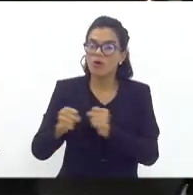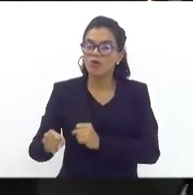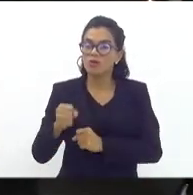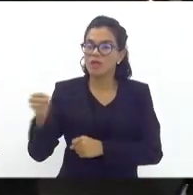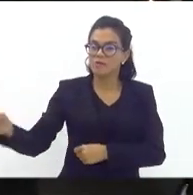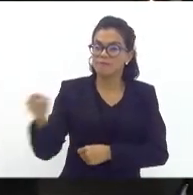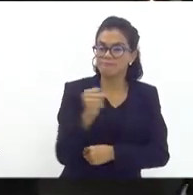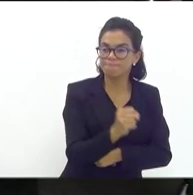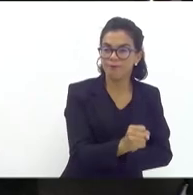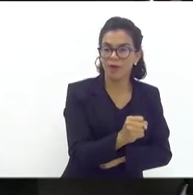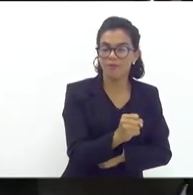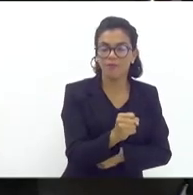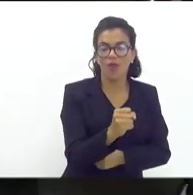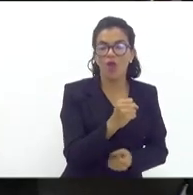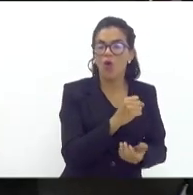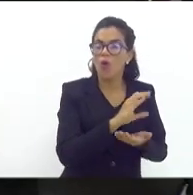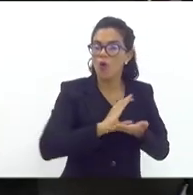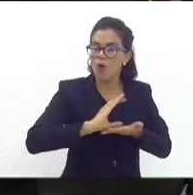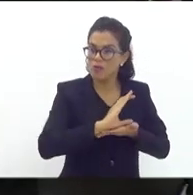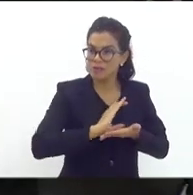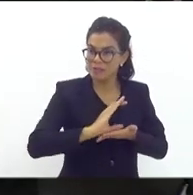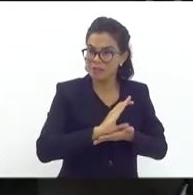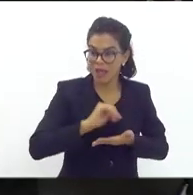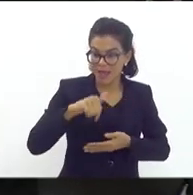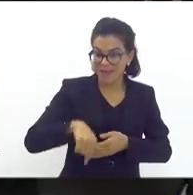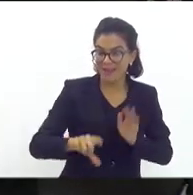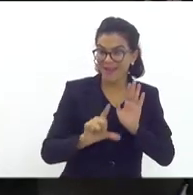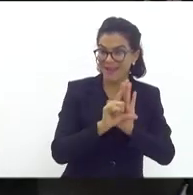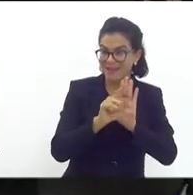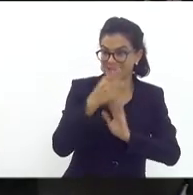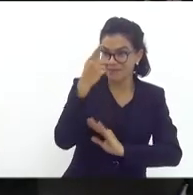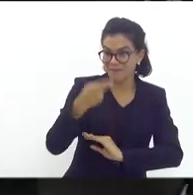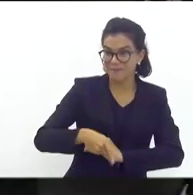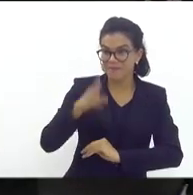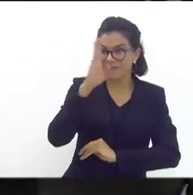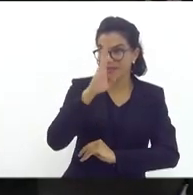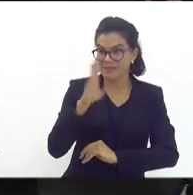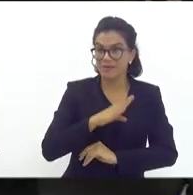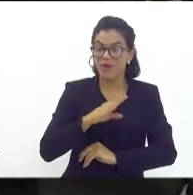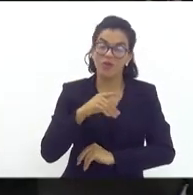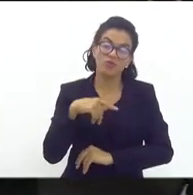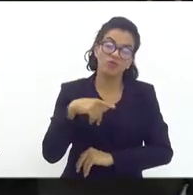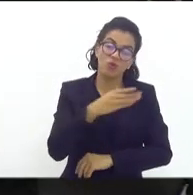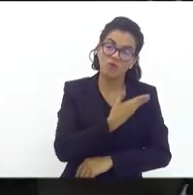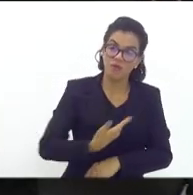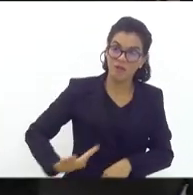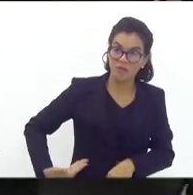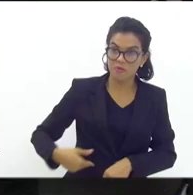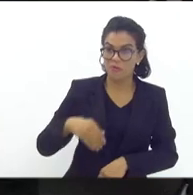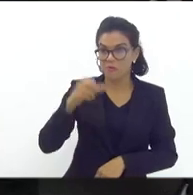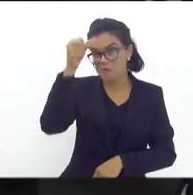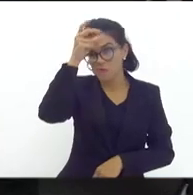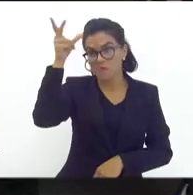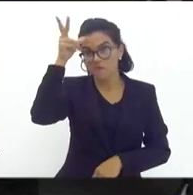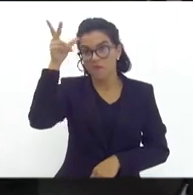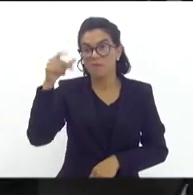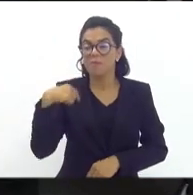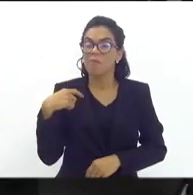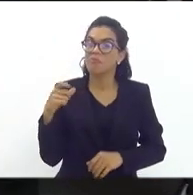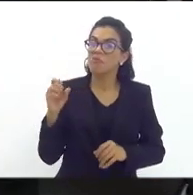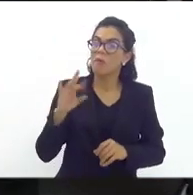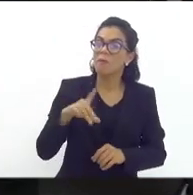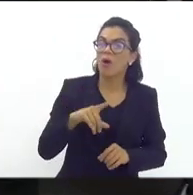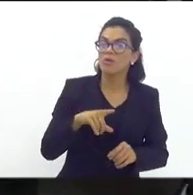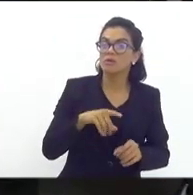os conselheiros os reguladores aqui na nossa legislação o poder de nomear e do governador e o conselheiro só pode de ser